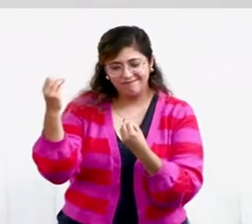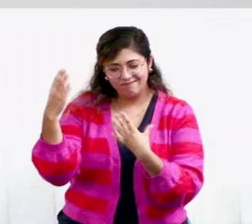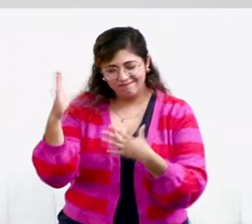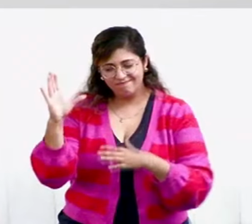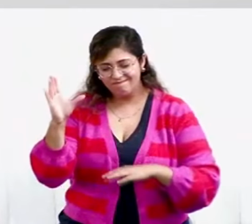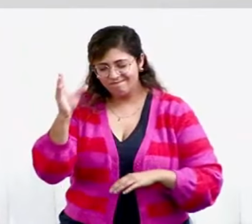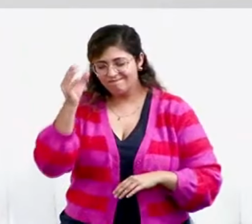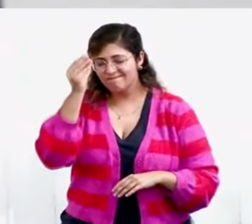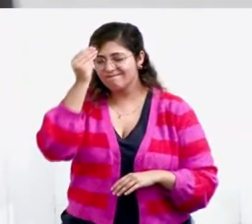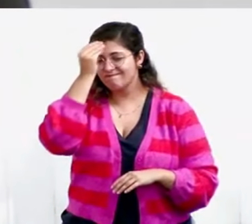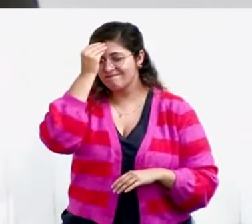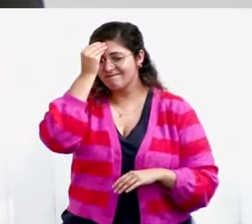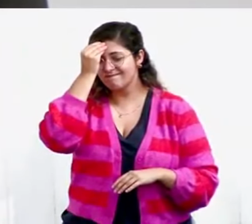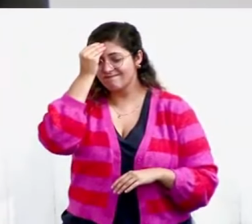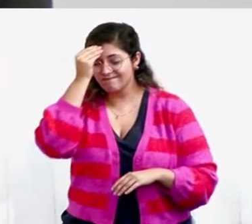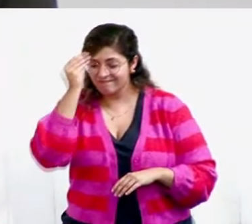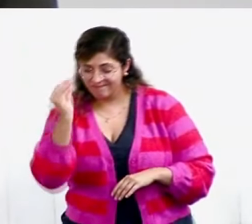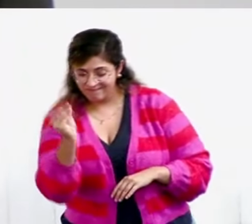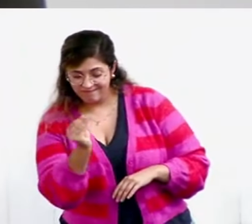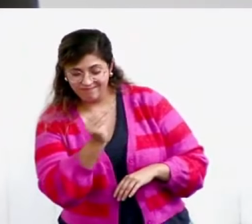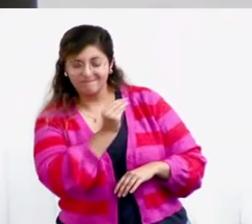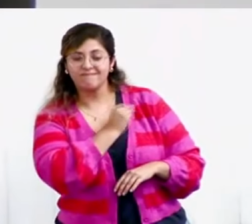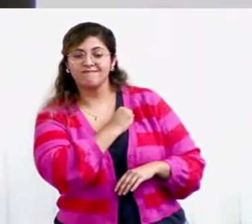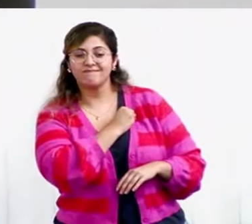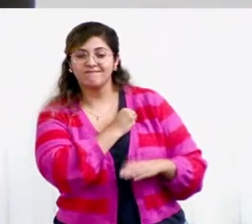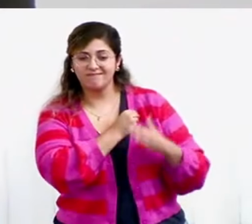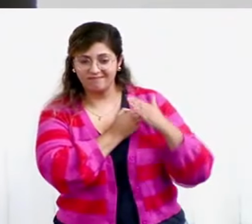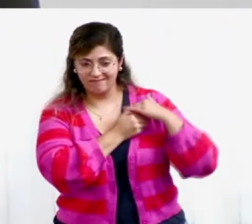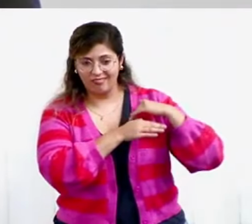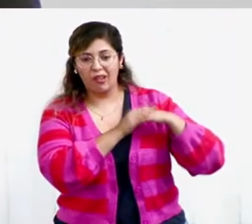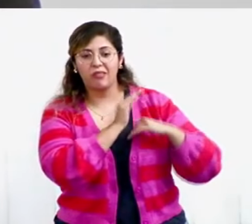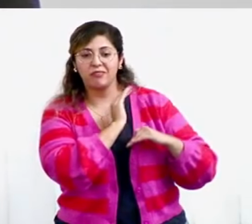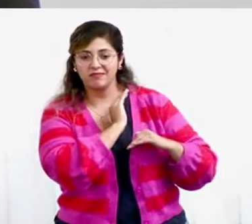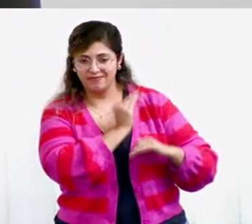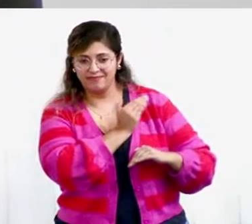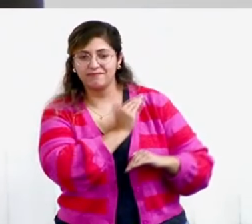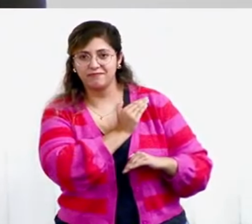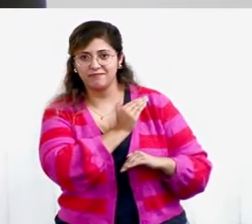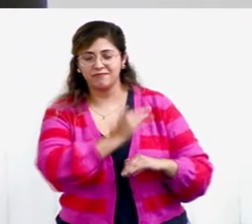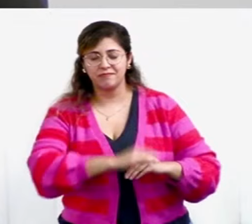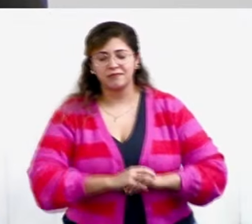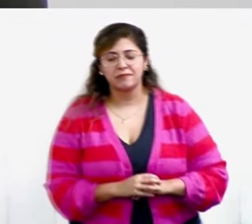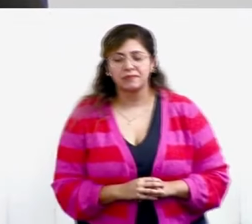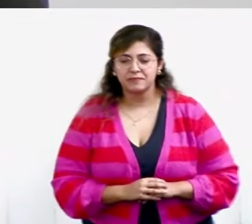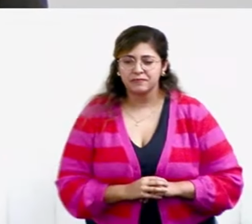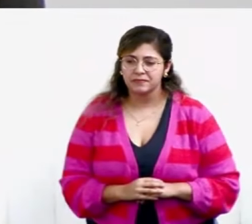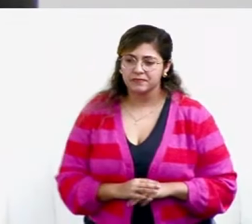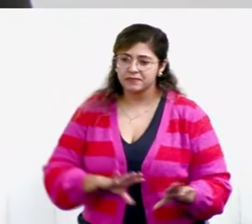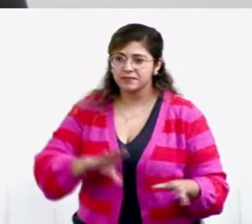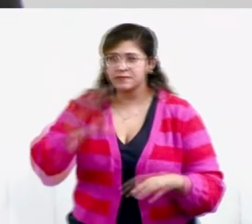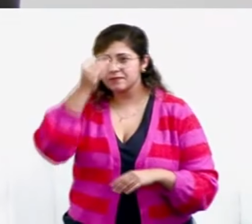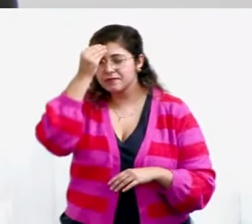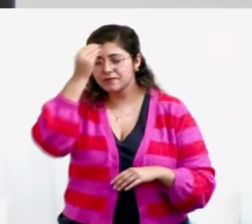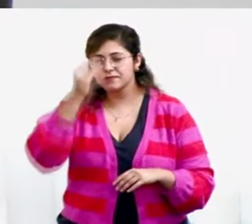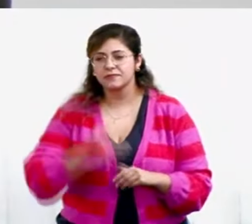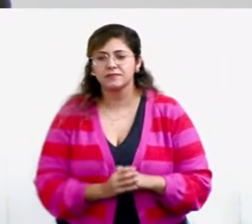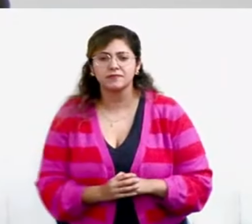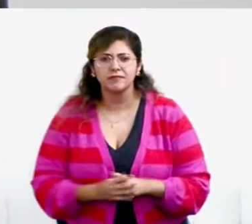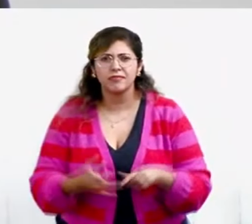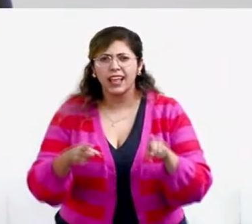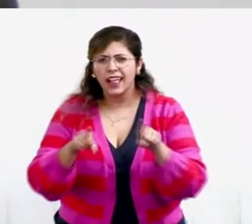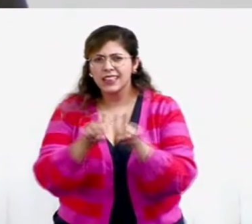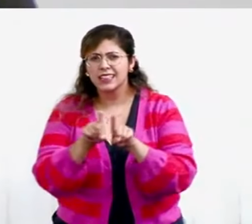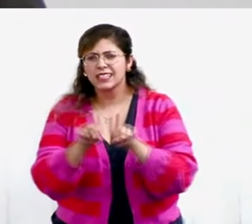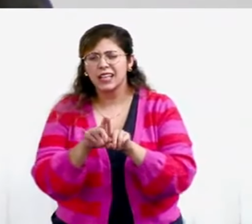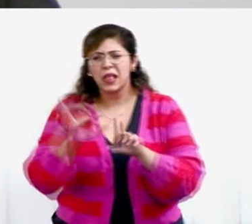aprendestes a Cristo. O mas aqui faz a ideia do contraste. Ele diz, não foi assim que aprendestes a